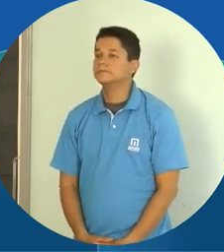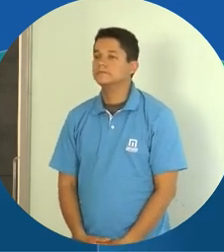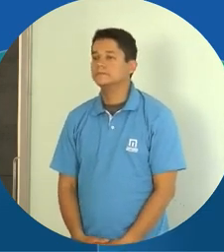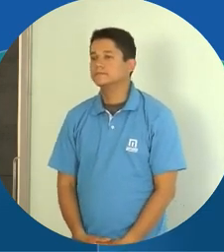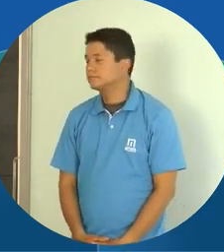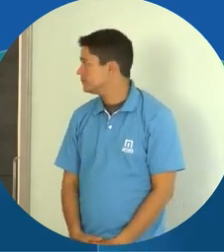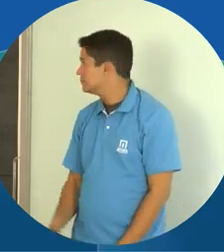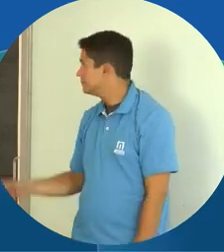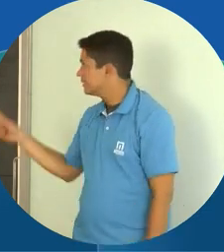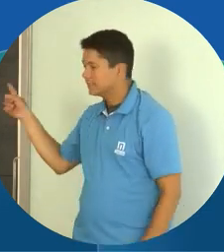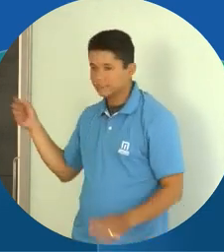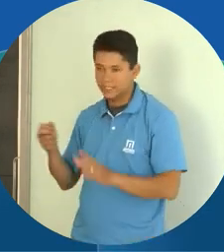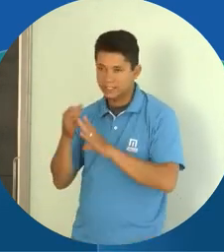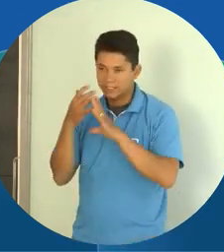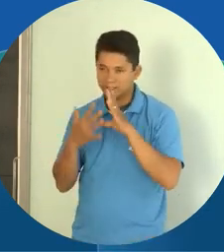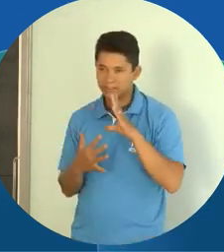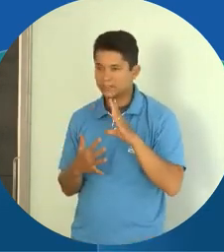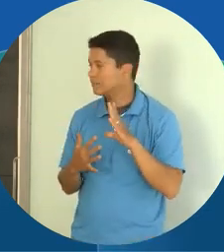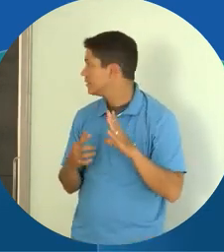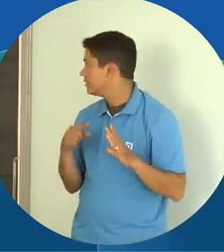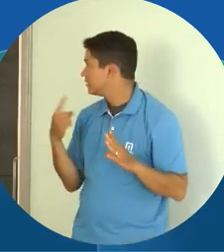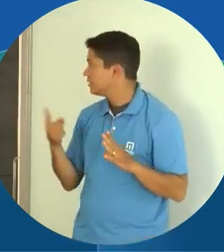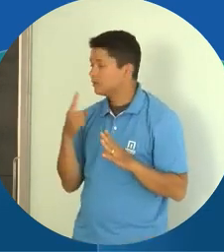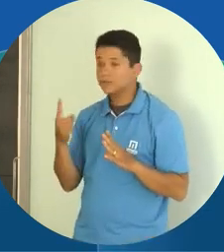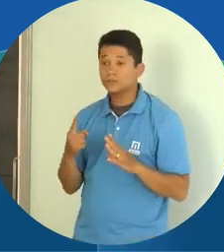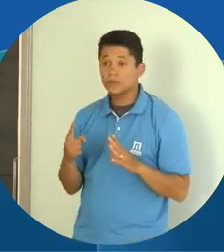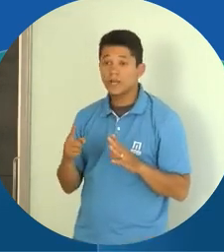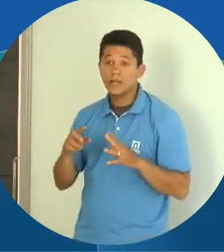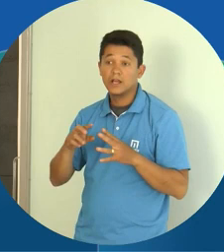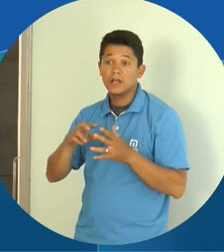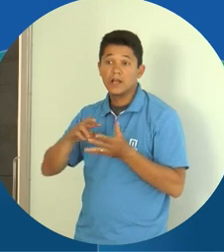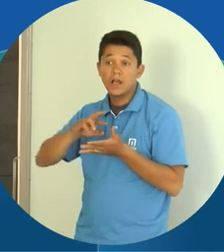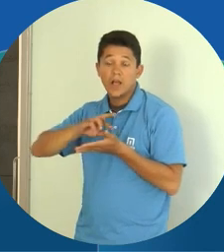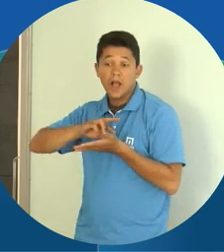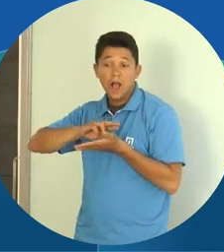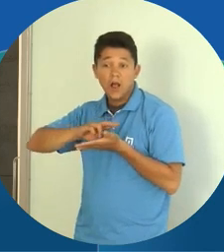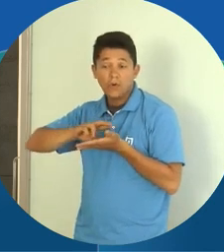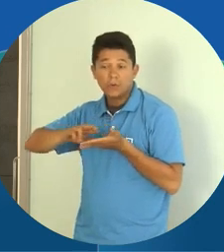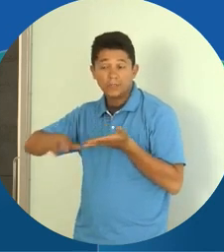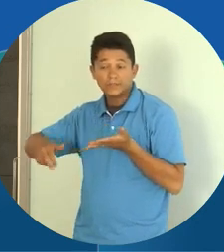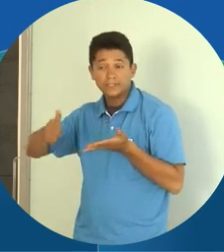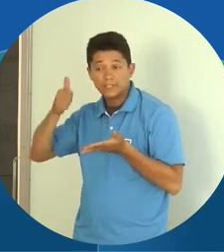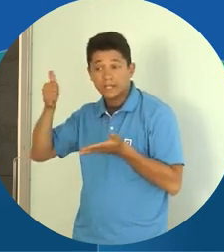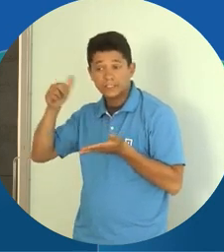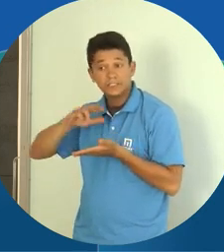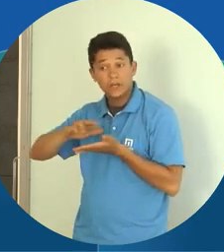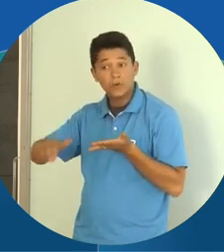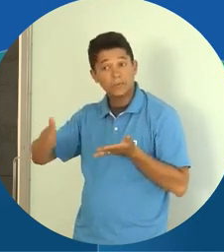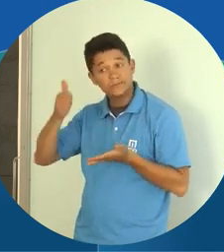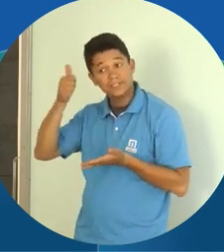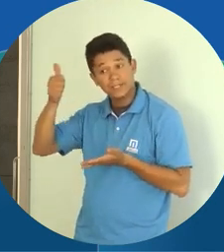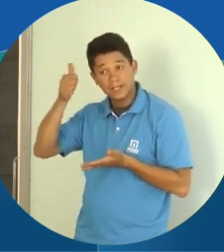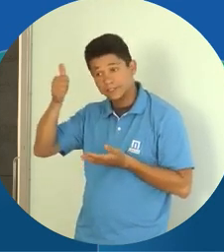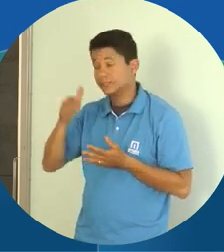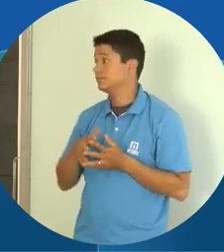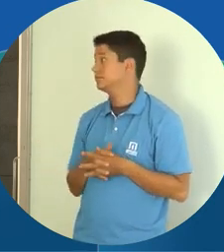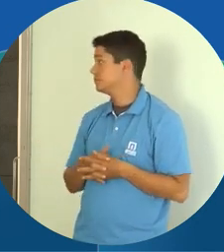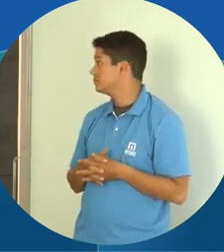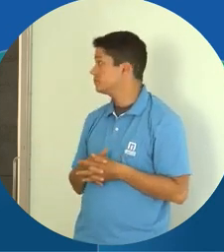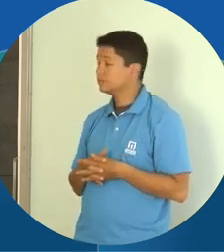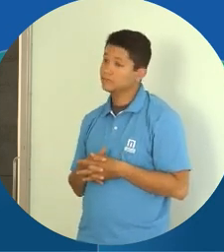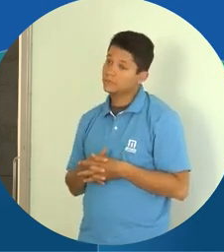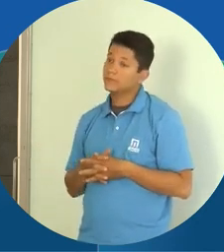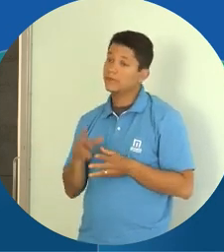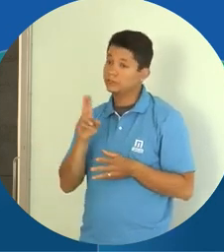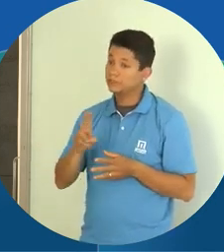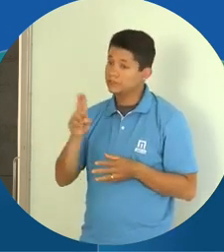dadas essas características, a gente está colocando algumas das vantagens da utilização desse sistema. É claro que,